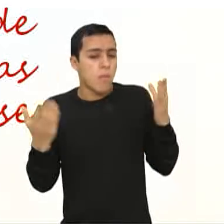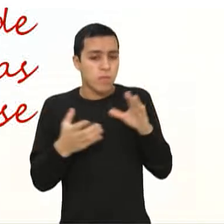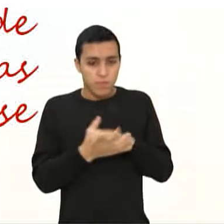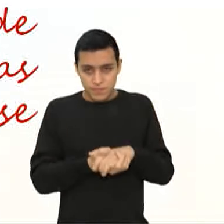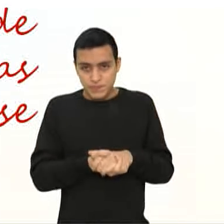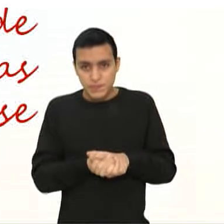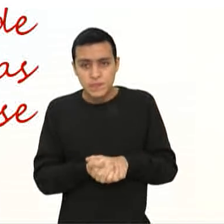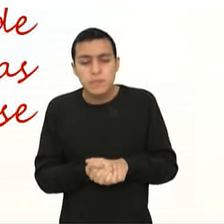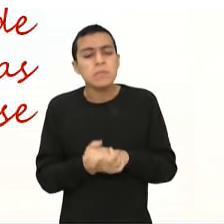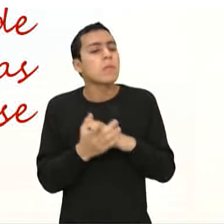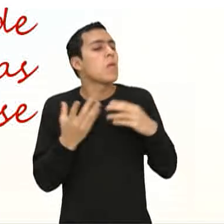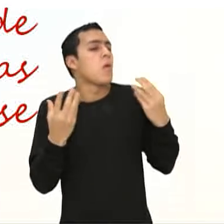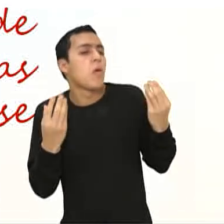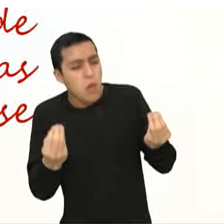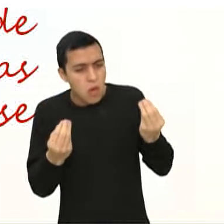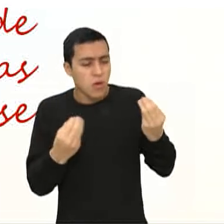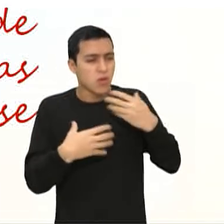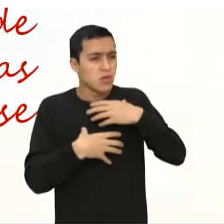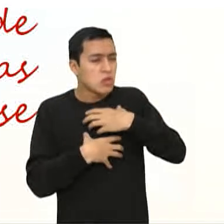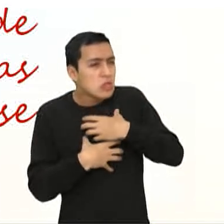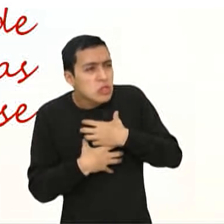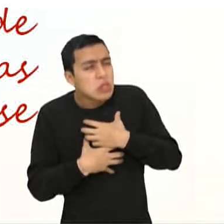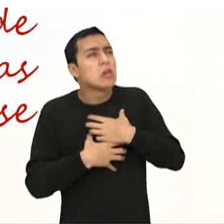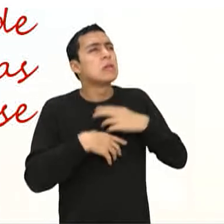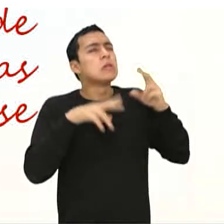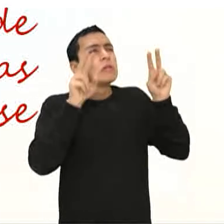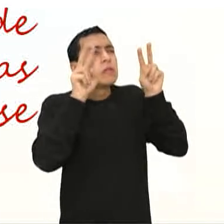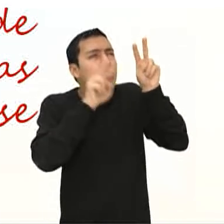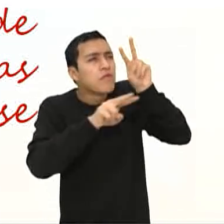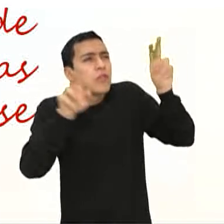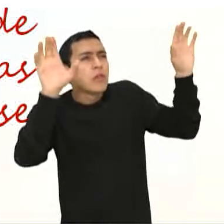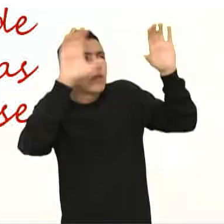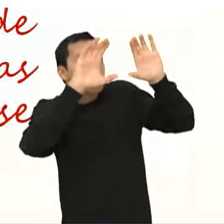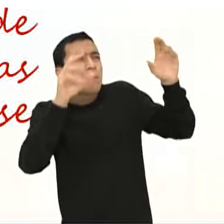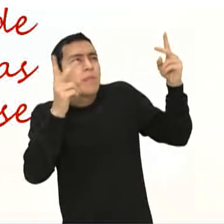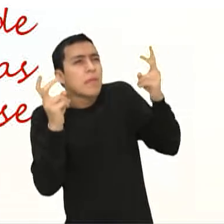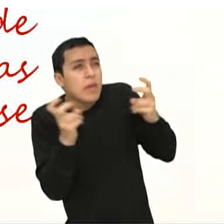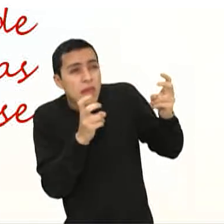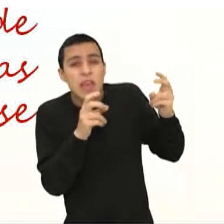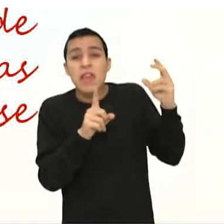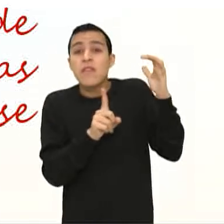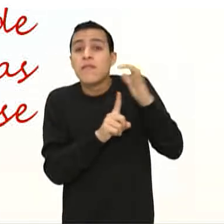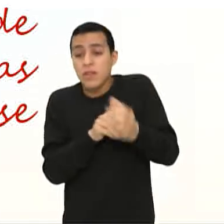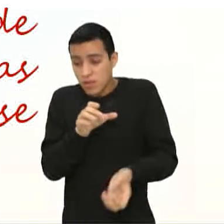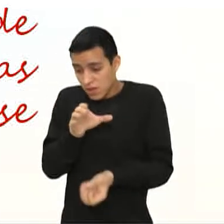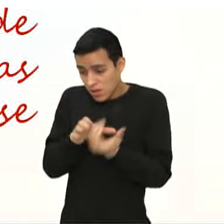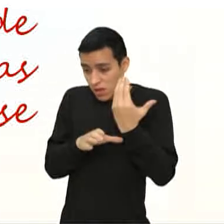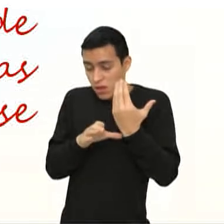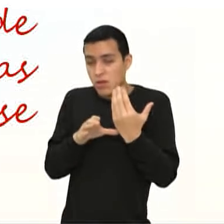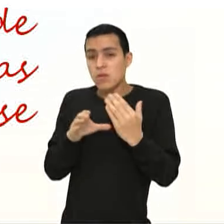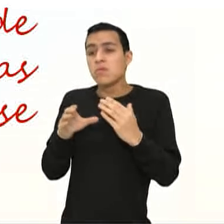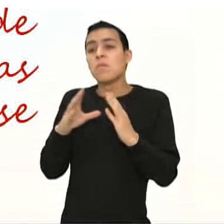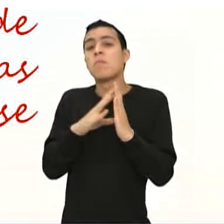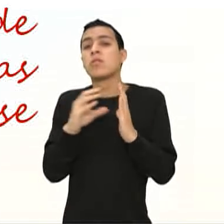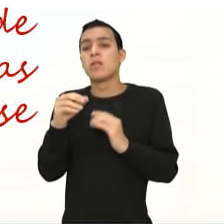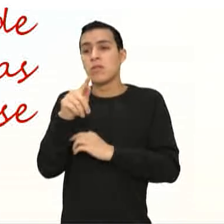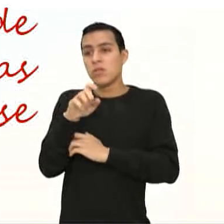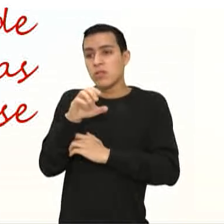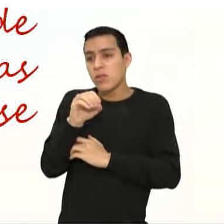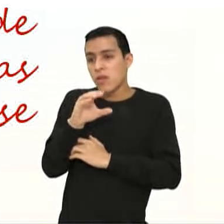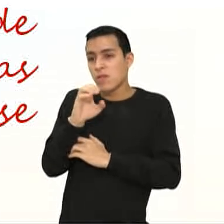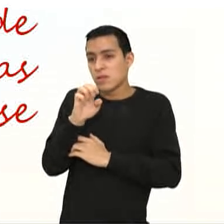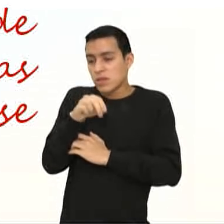como diferentes formas de observação do céu influenciaram a criação do modelo geocêntrico e mais